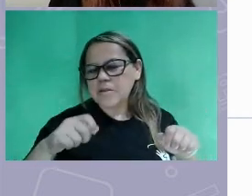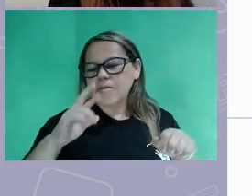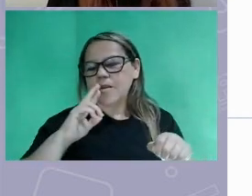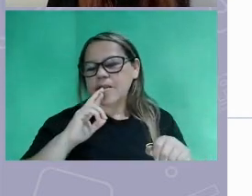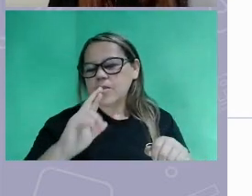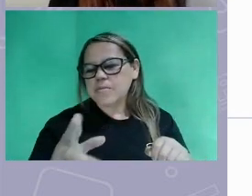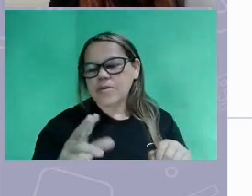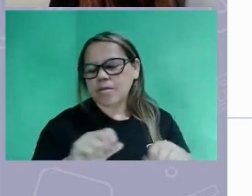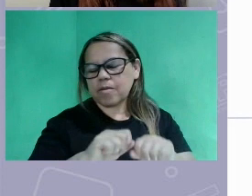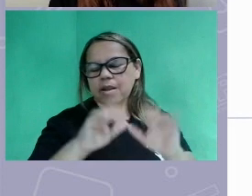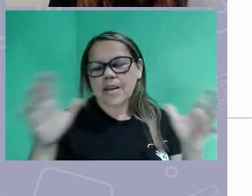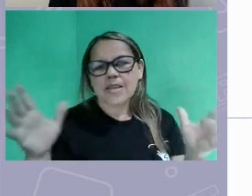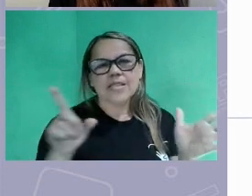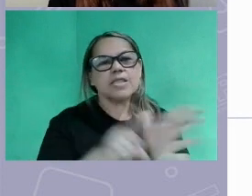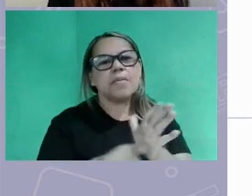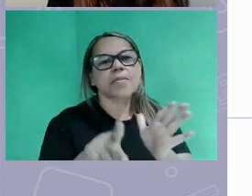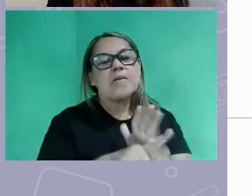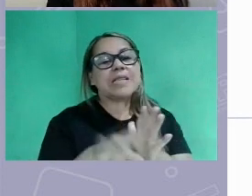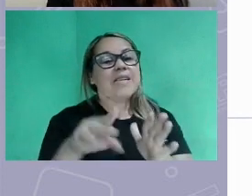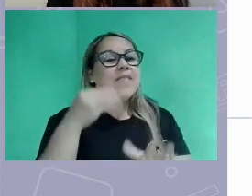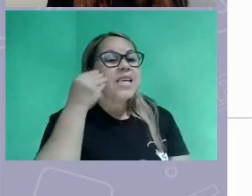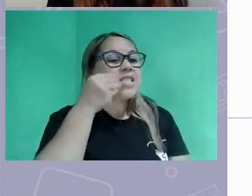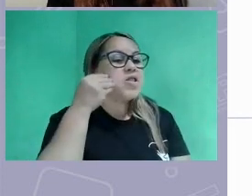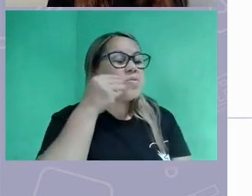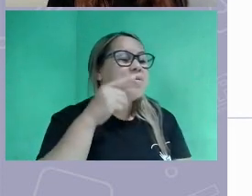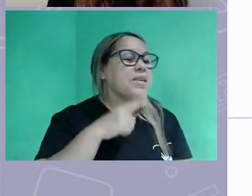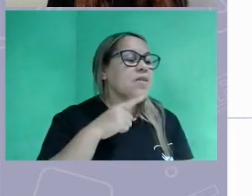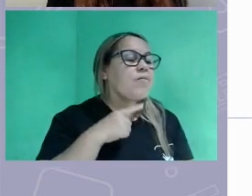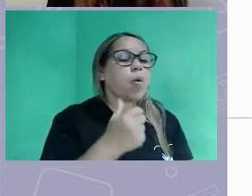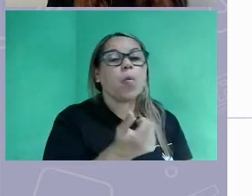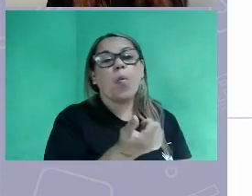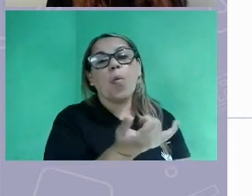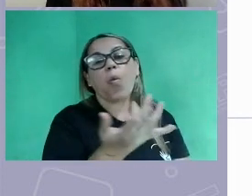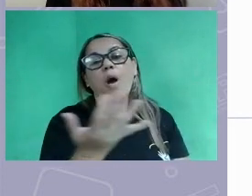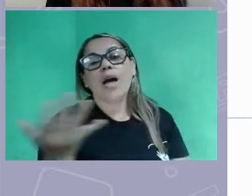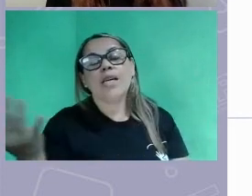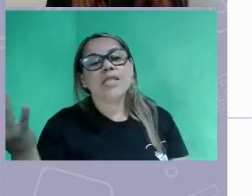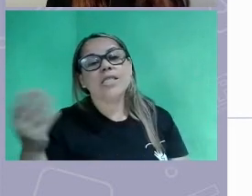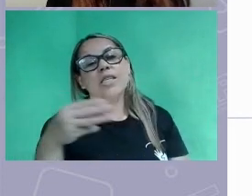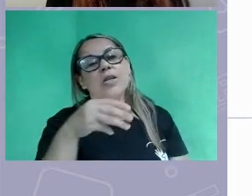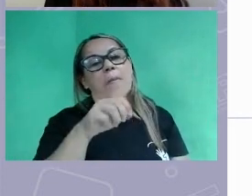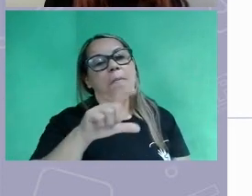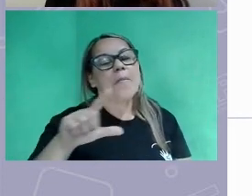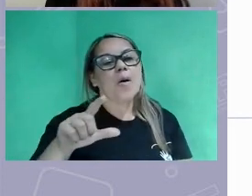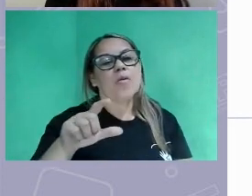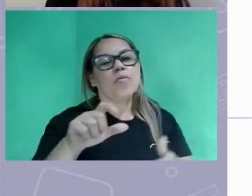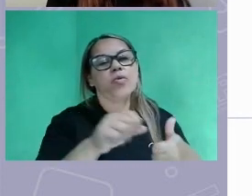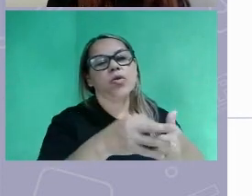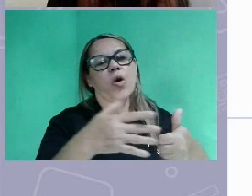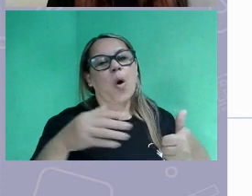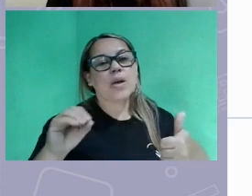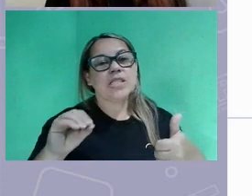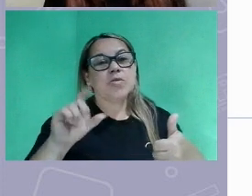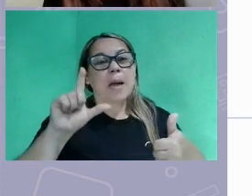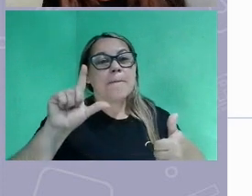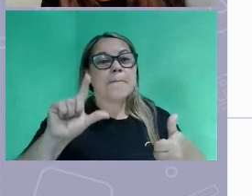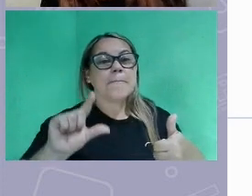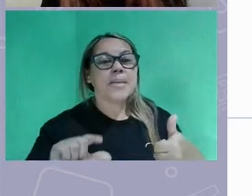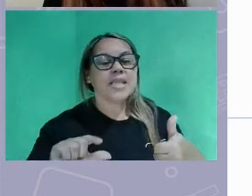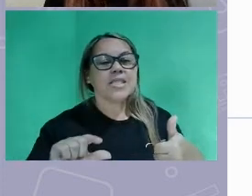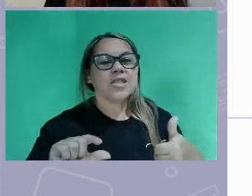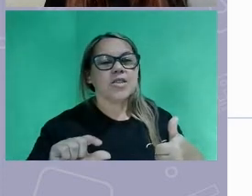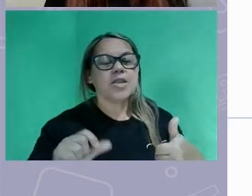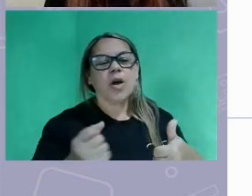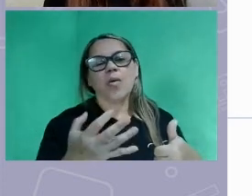questão então nesse experimento eu tenho uma quantidade de mols de oxigênio que é menor que a quantidade de mols